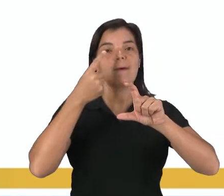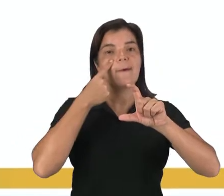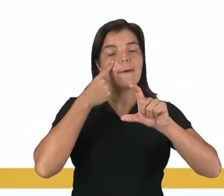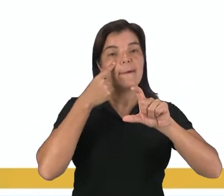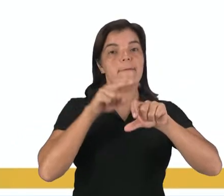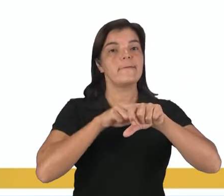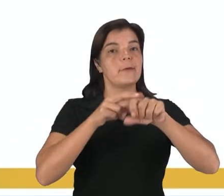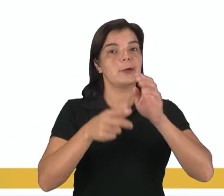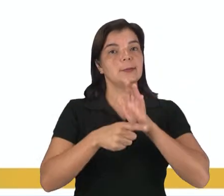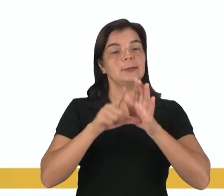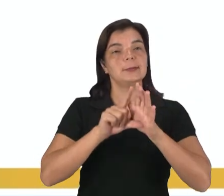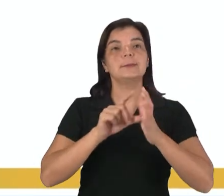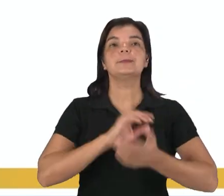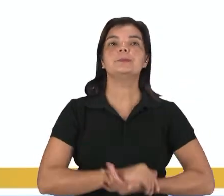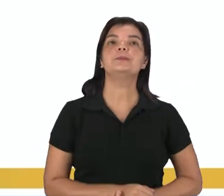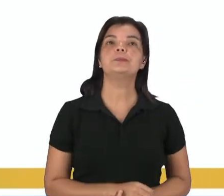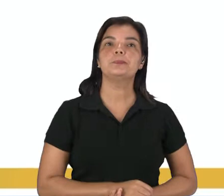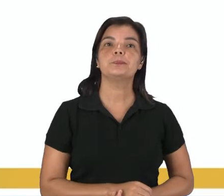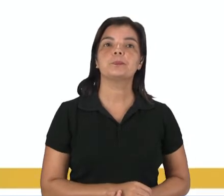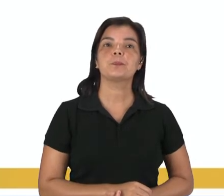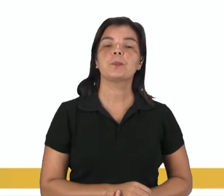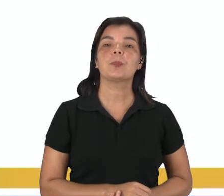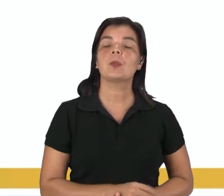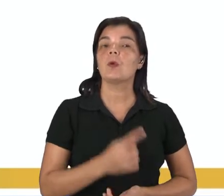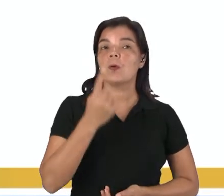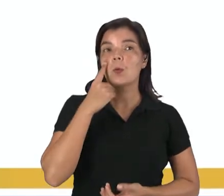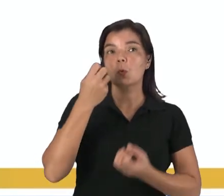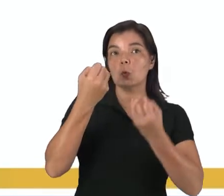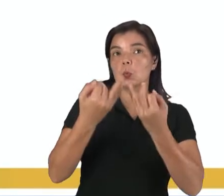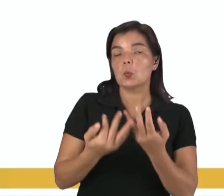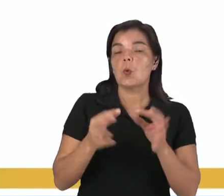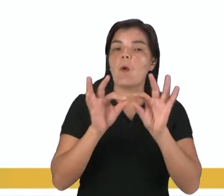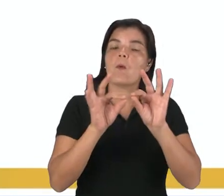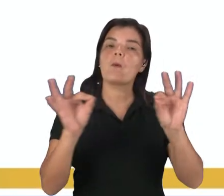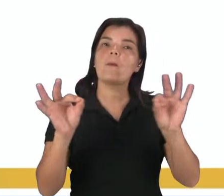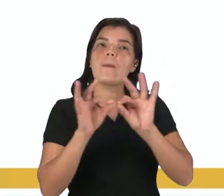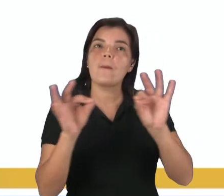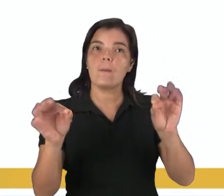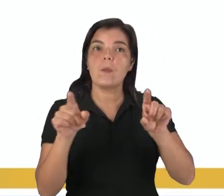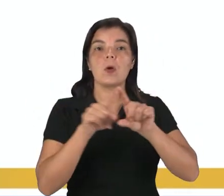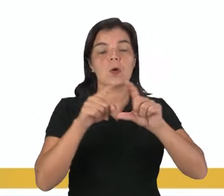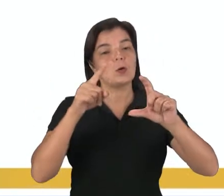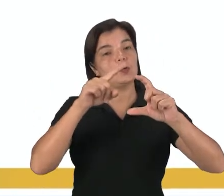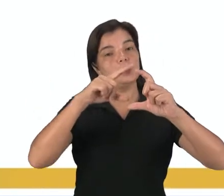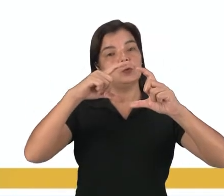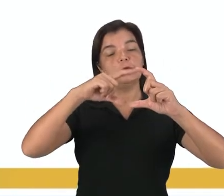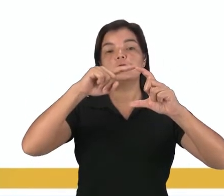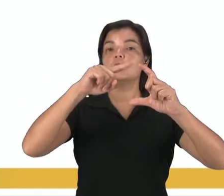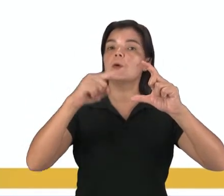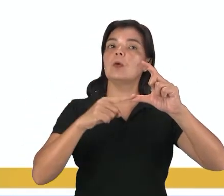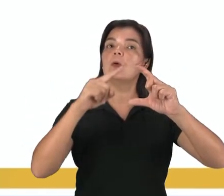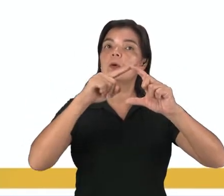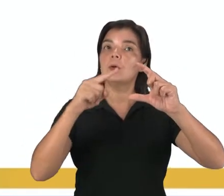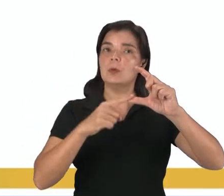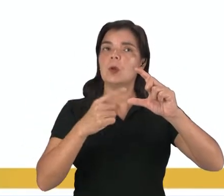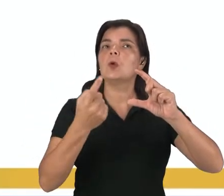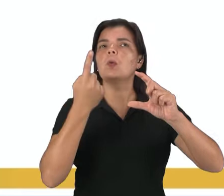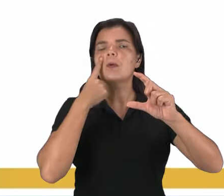verde que aparece na figura anterior bom então vamos falar sobre comprimento de uma circunferência